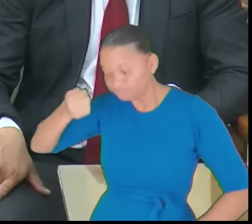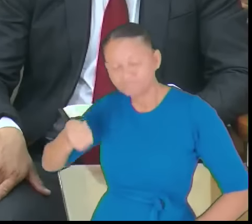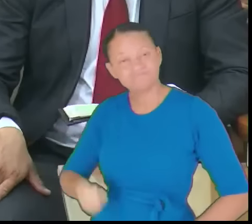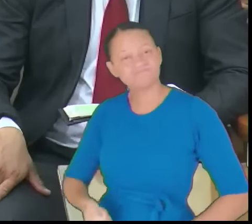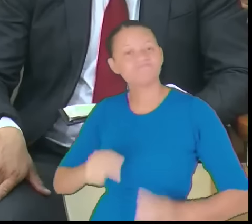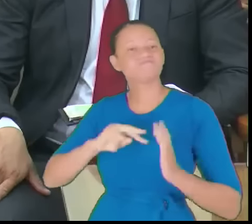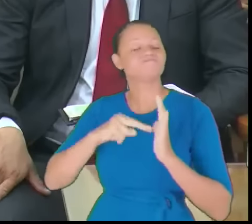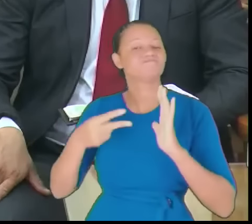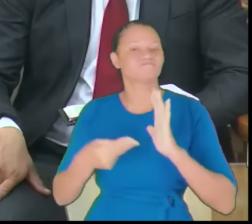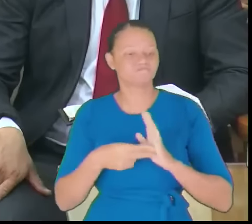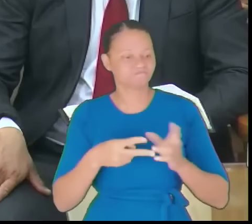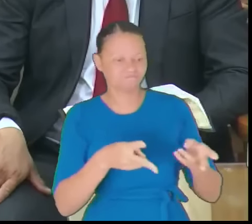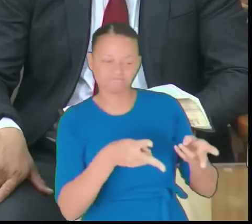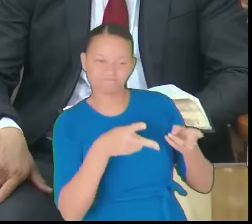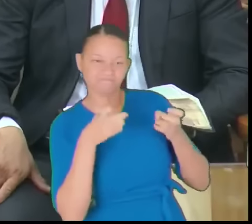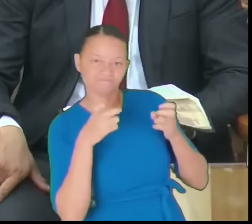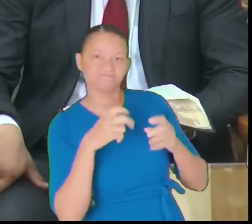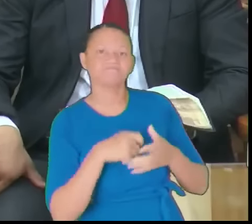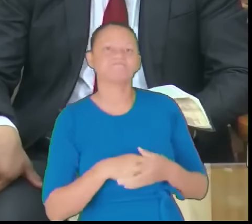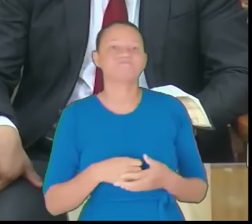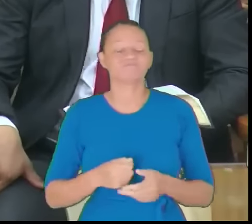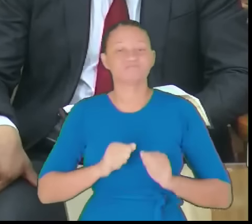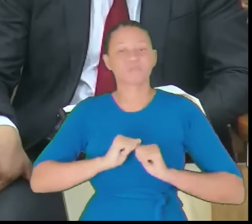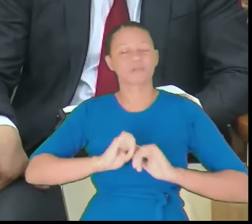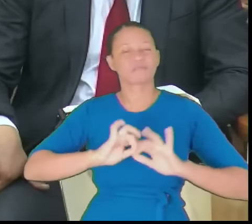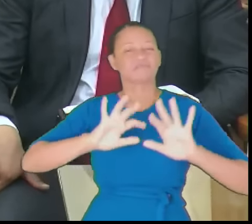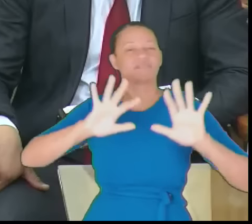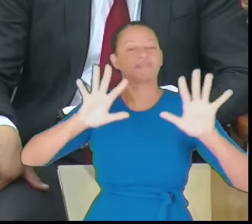significa notável e significa esplêndida.